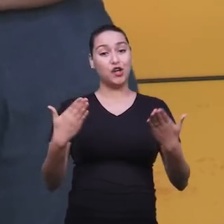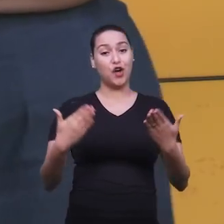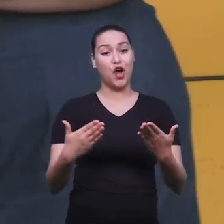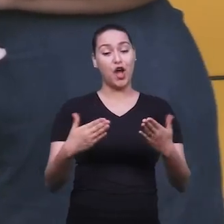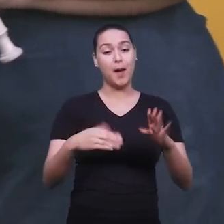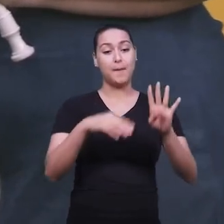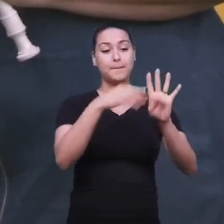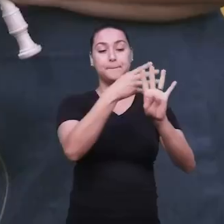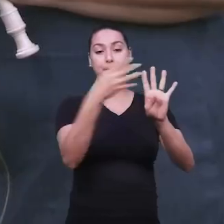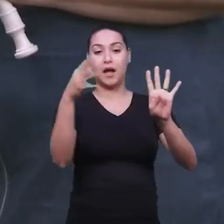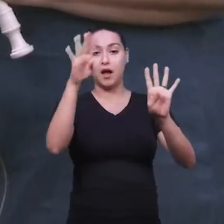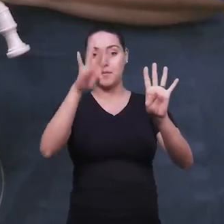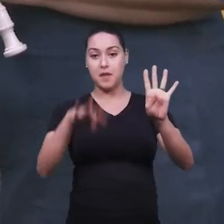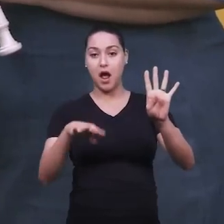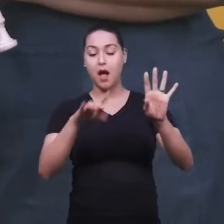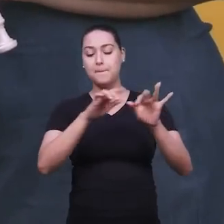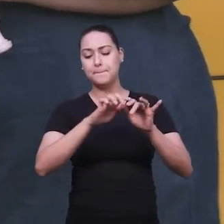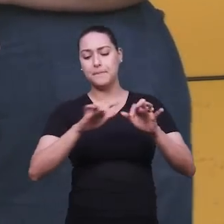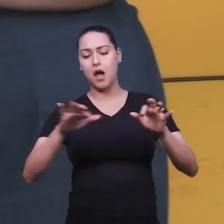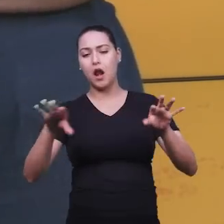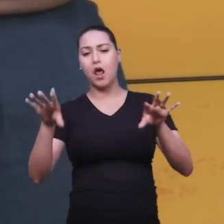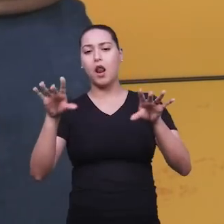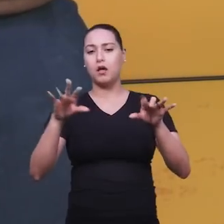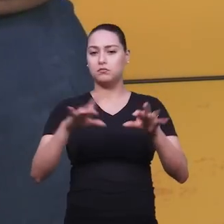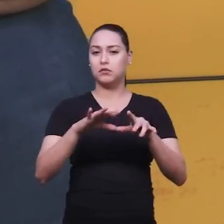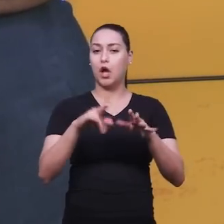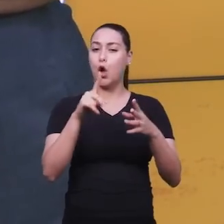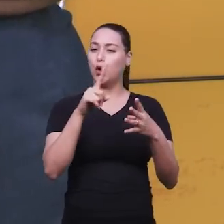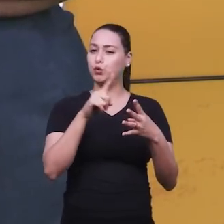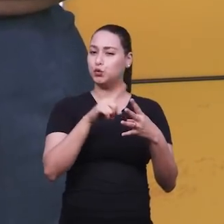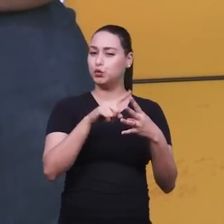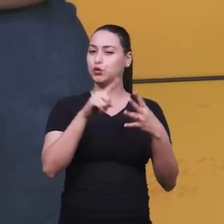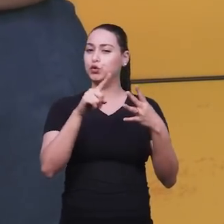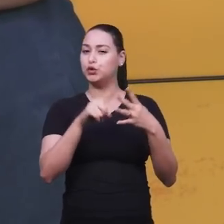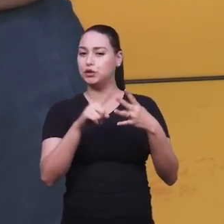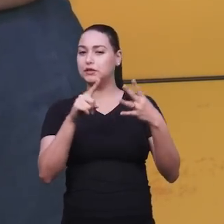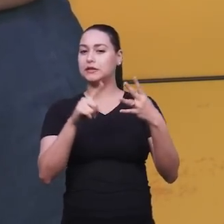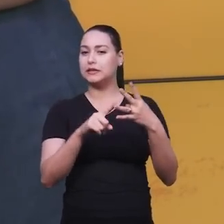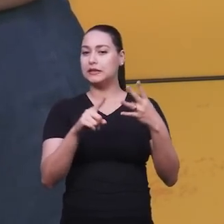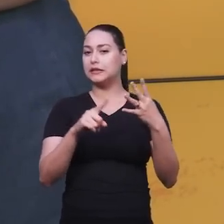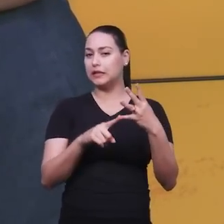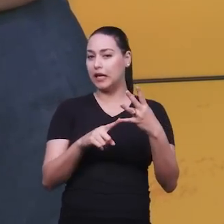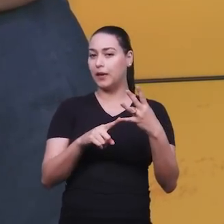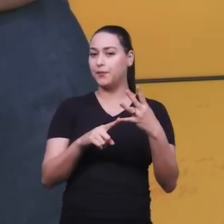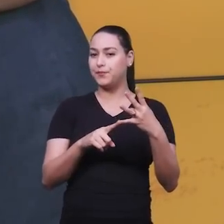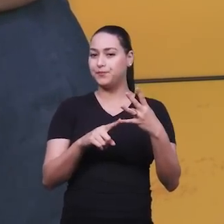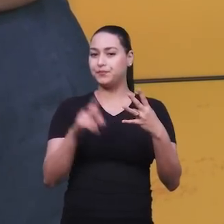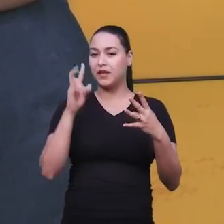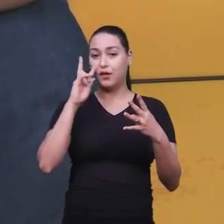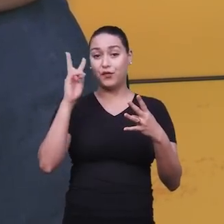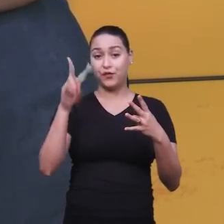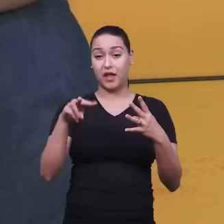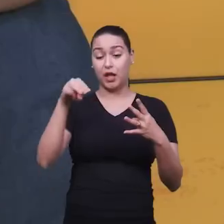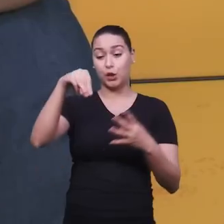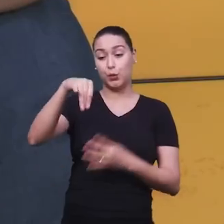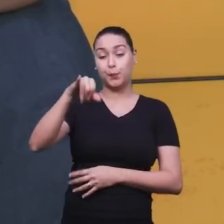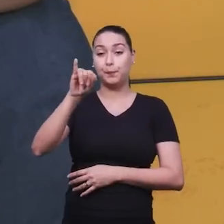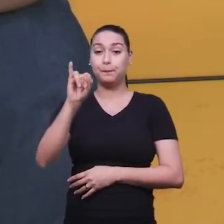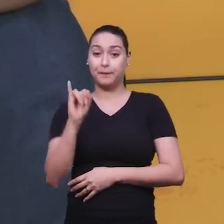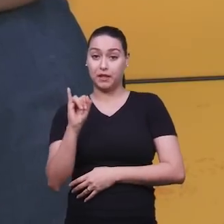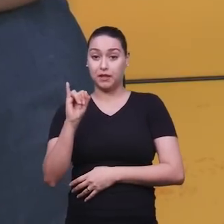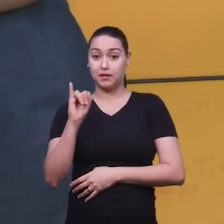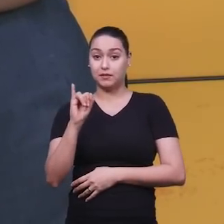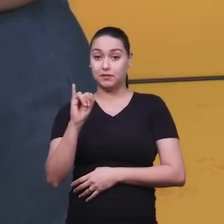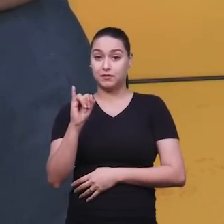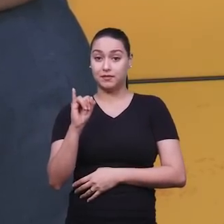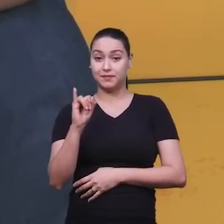vai solfejar as notas correspondente ao tempo. Quando você vê o dedinho da tia cair neste Mi